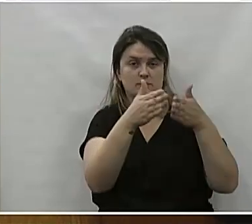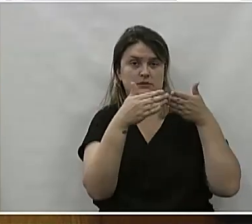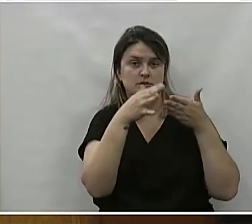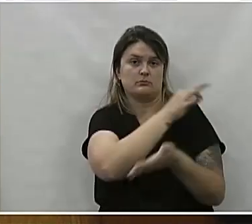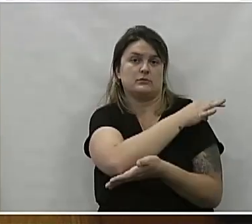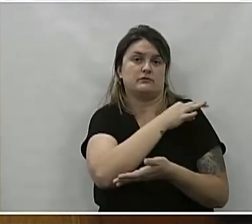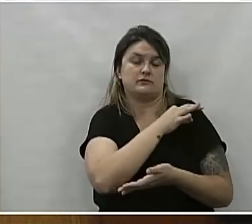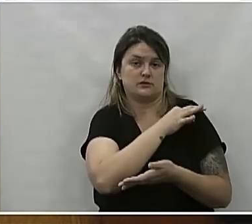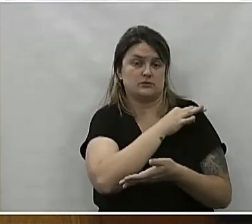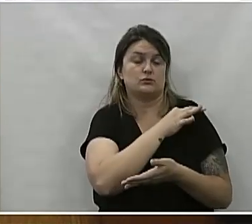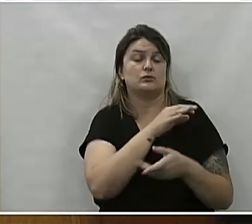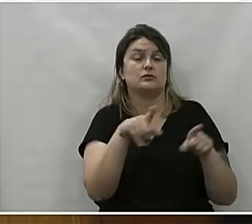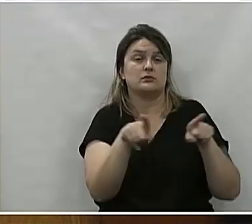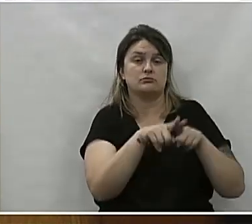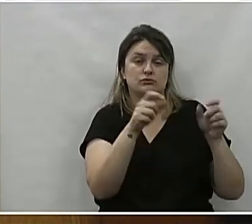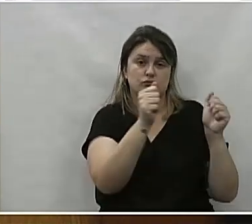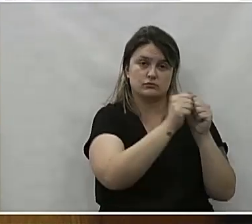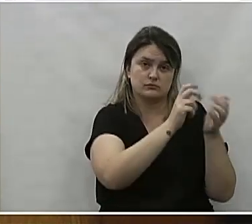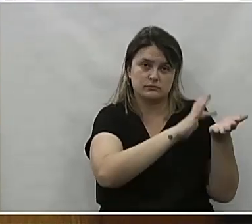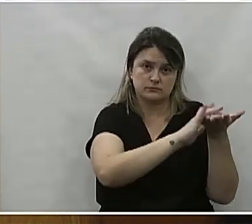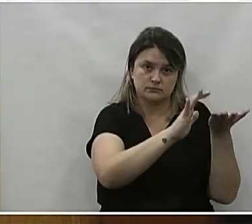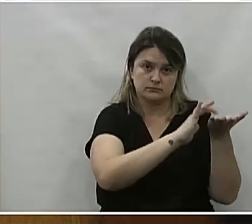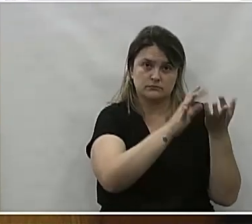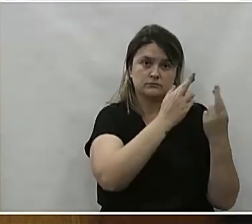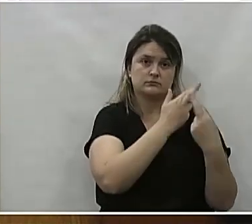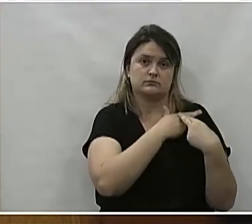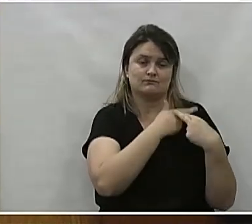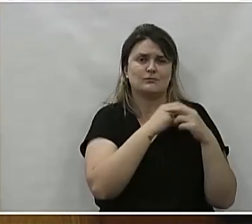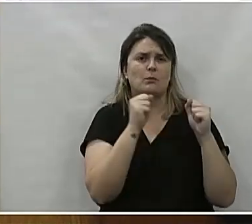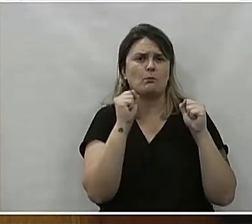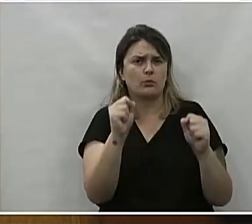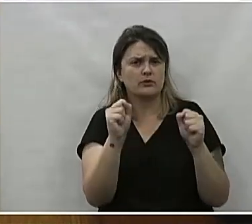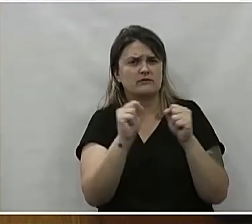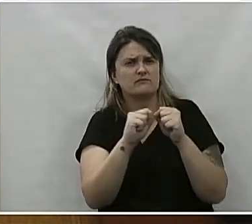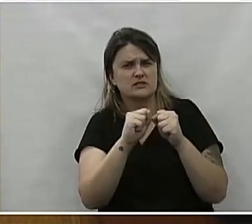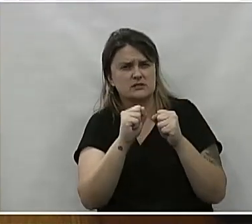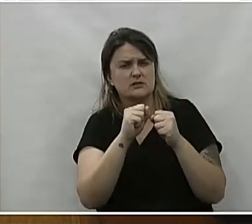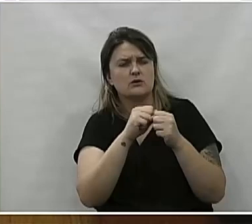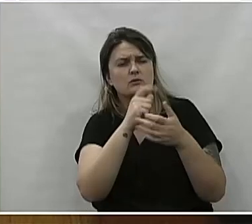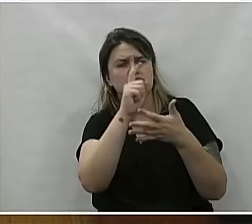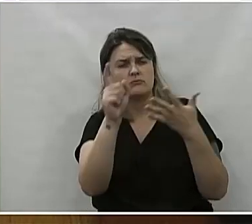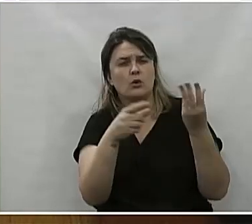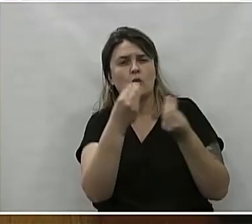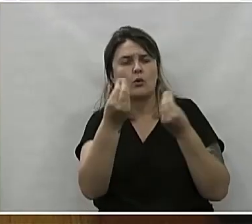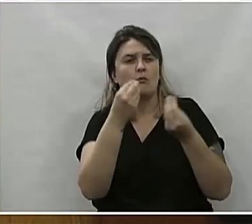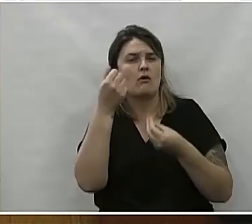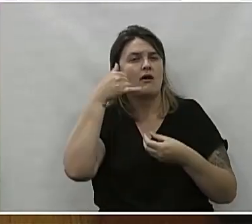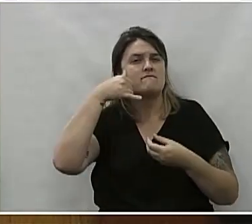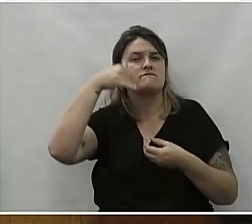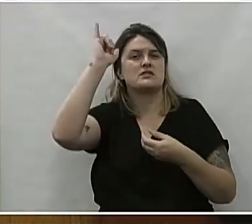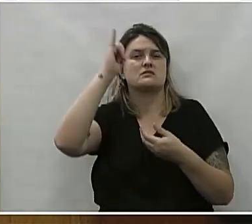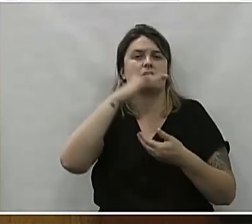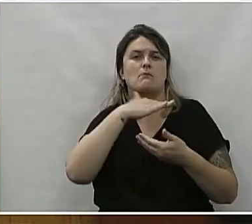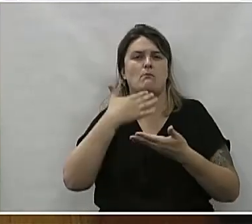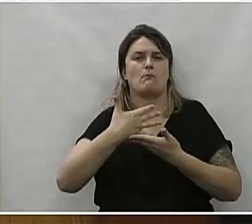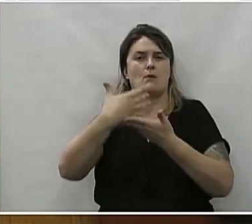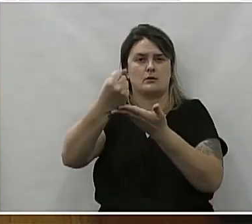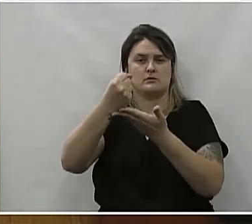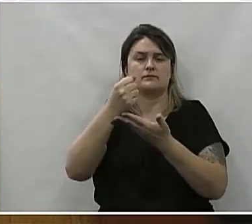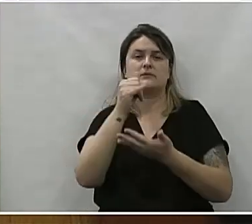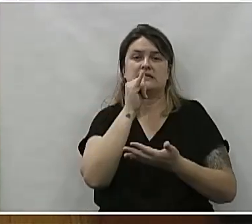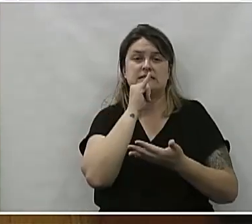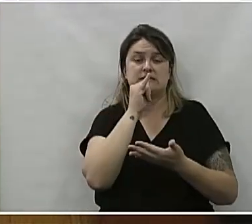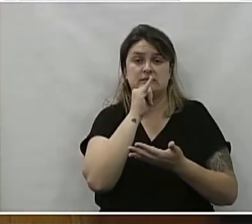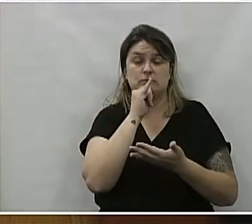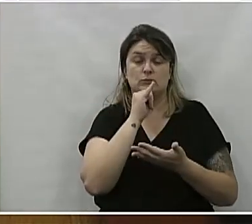prefeito municipal Que juntamente com as secretarias competentes Possam realizar ações para a prevenção do suicídio em nosso município Como por